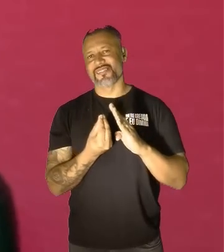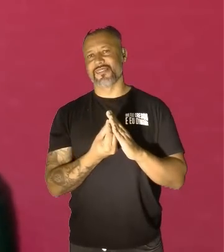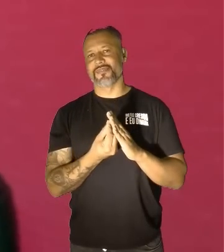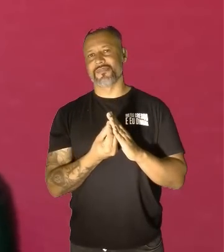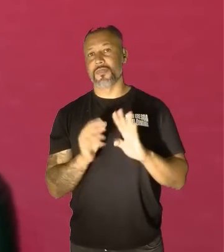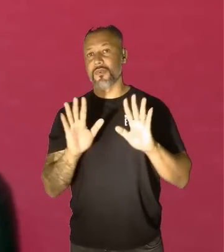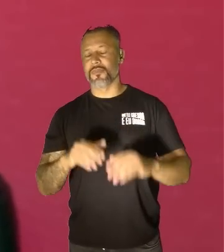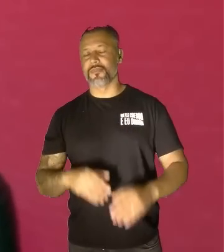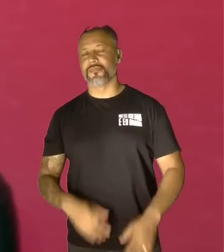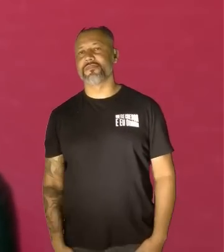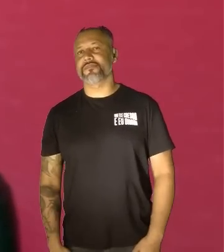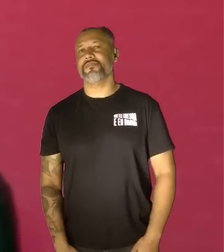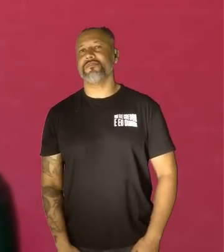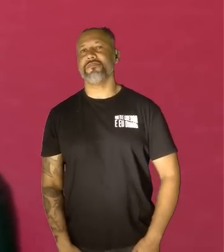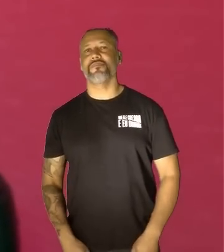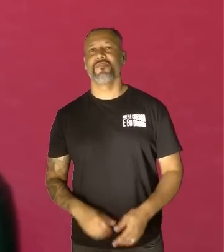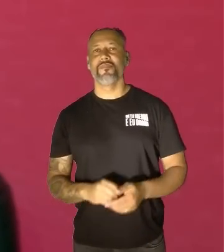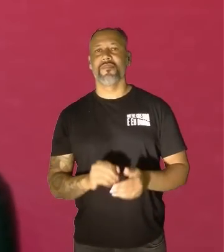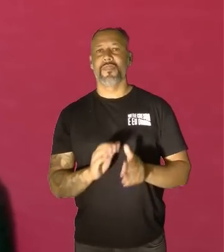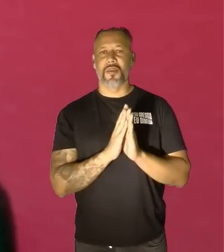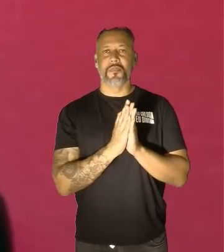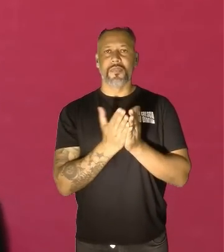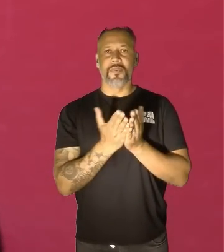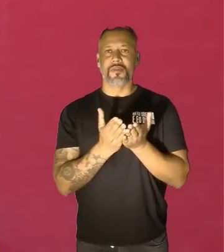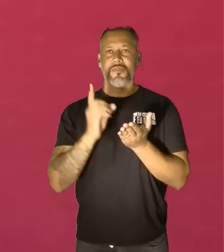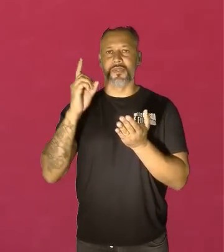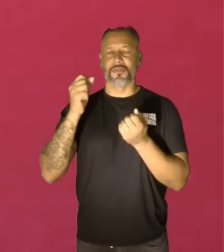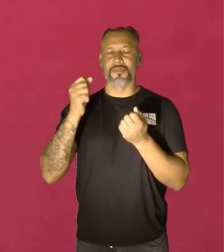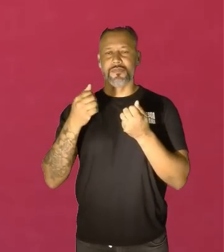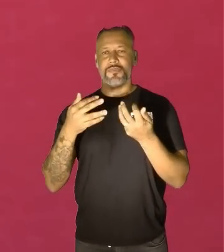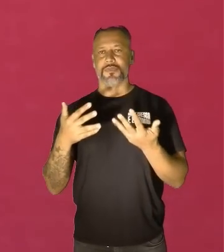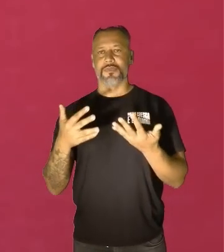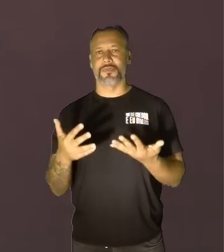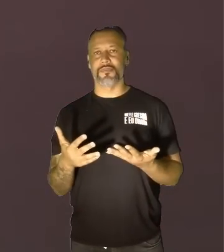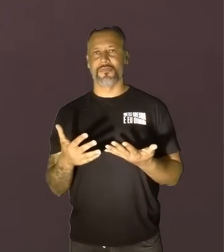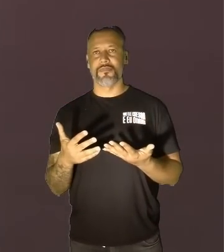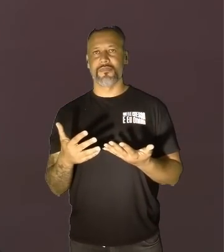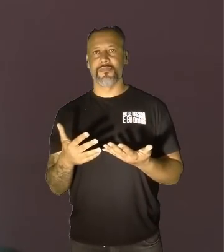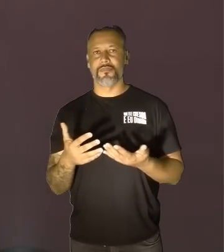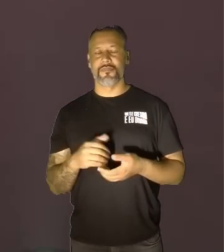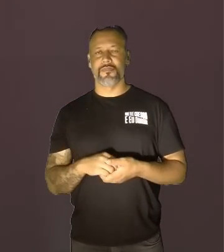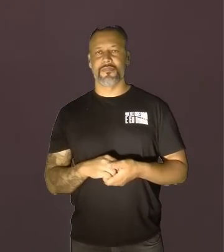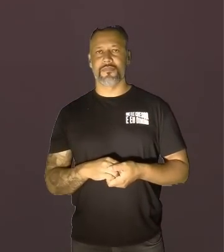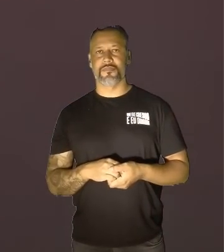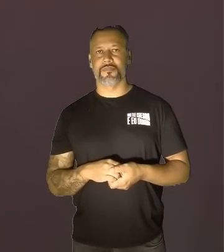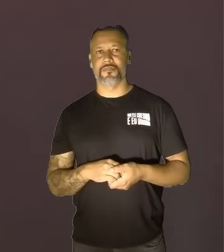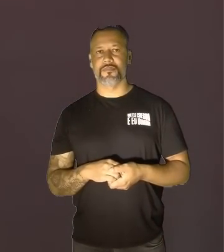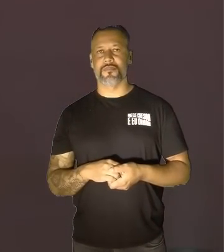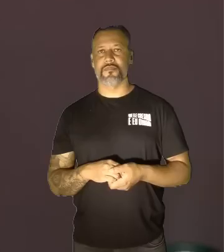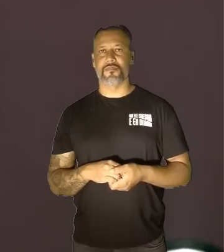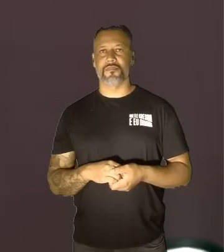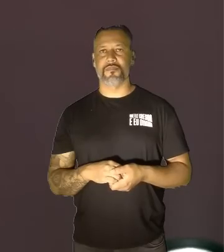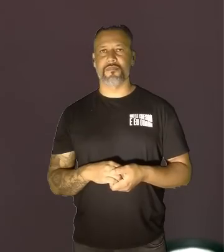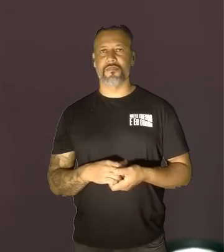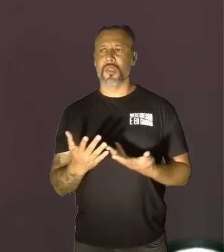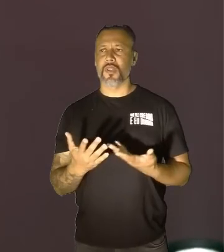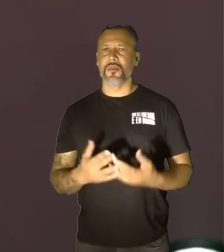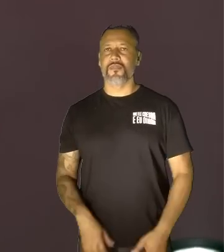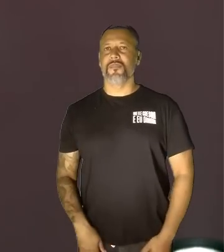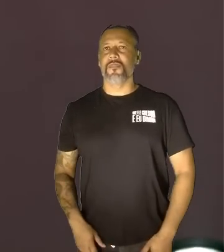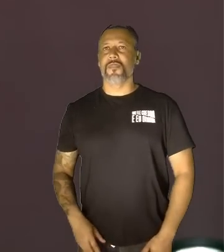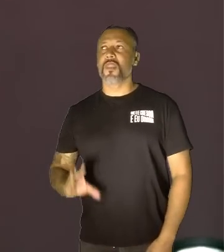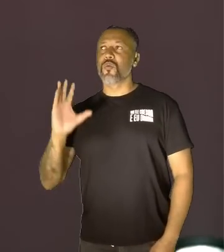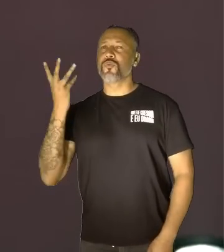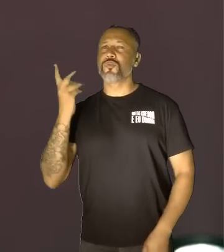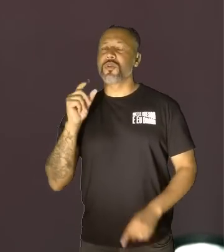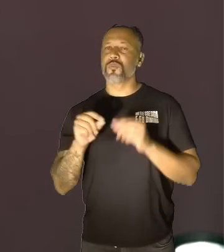1 Samuel 3, 2. certa noite,